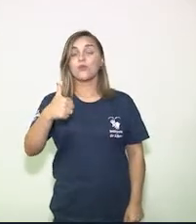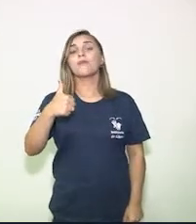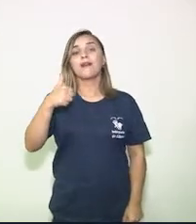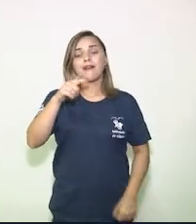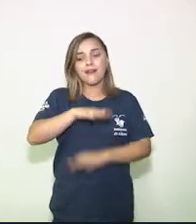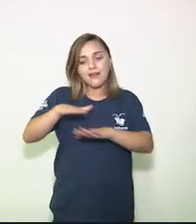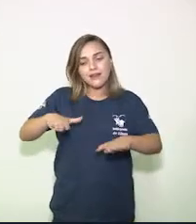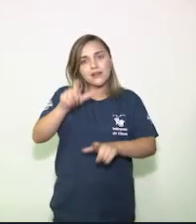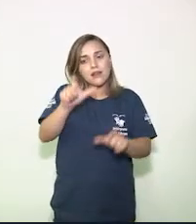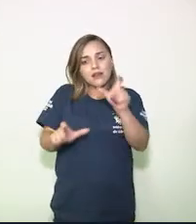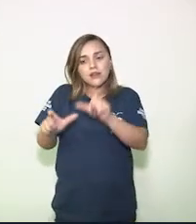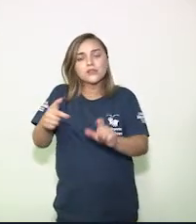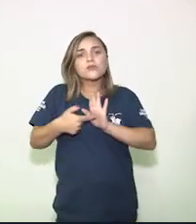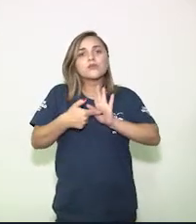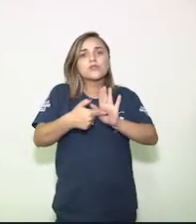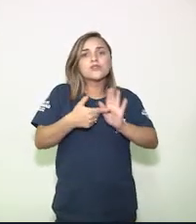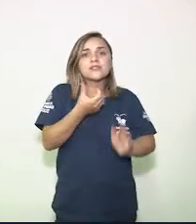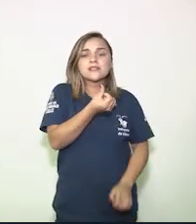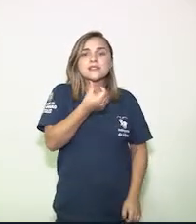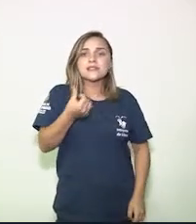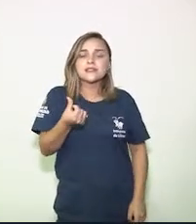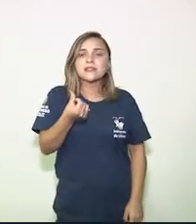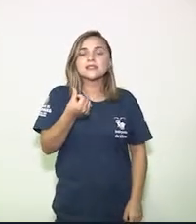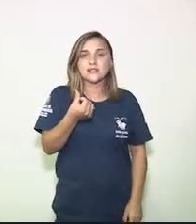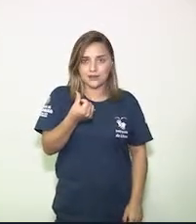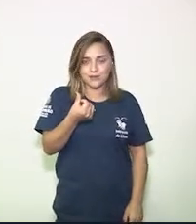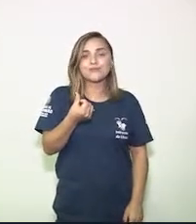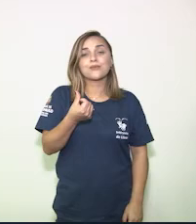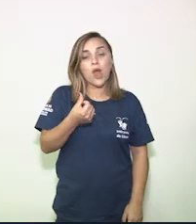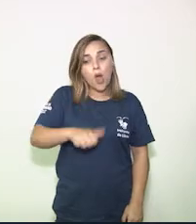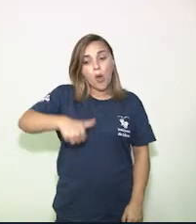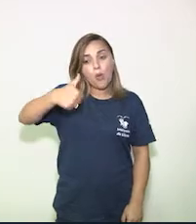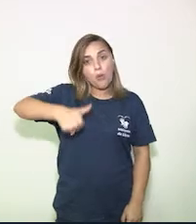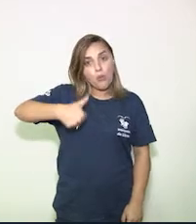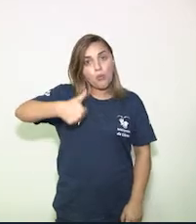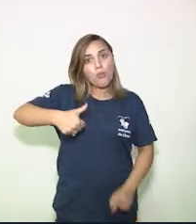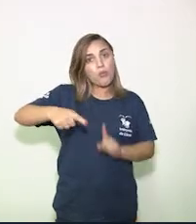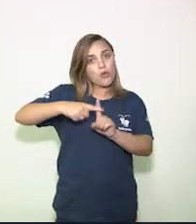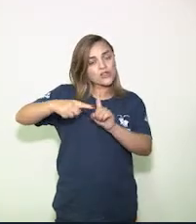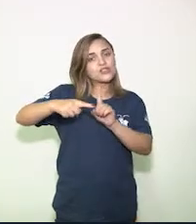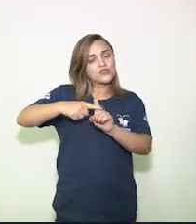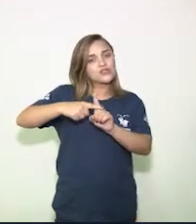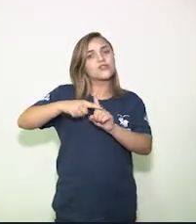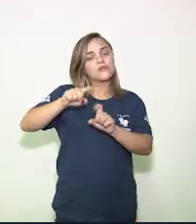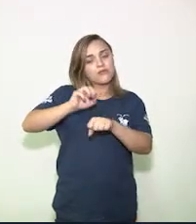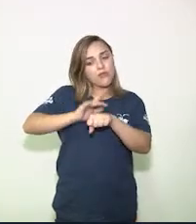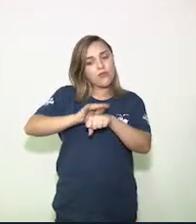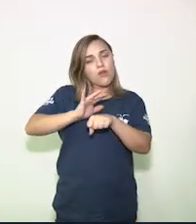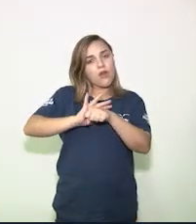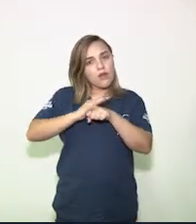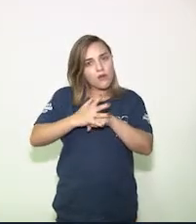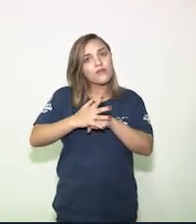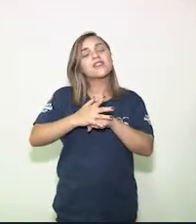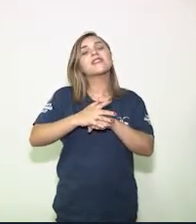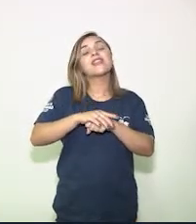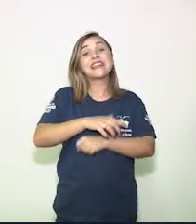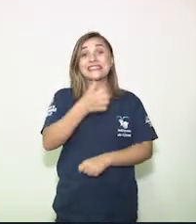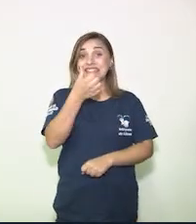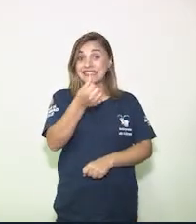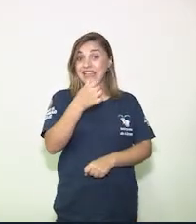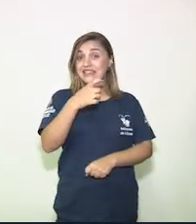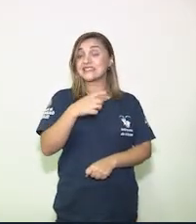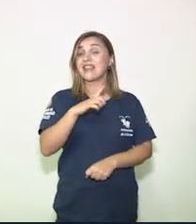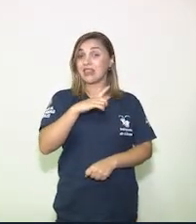evidenciou 66 casos positivos para Covid e desses 6 com síndrome inflamatória